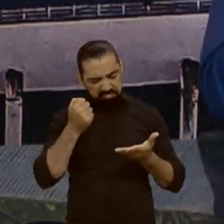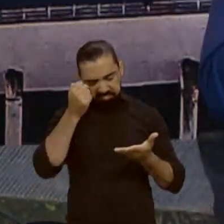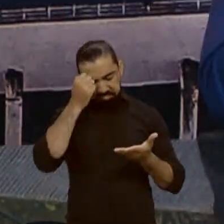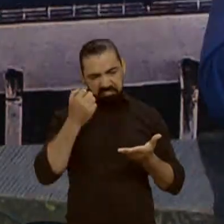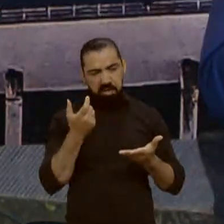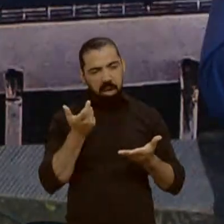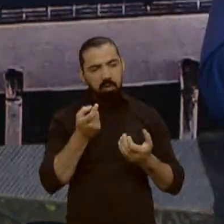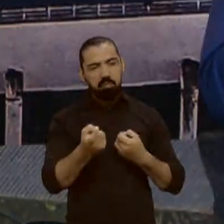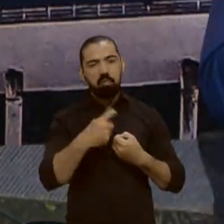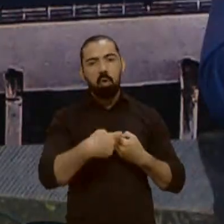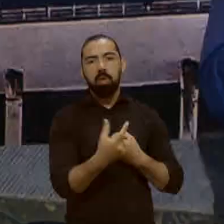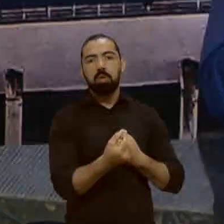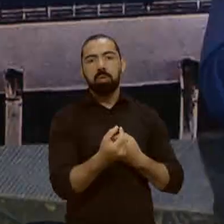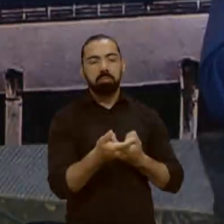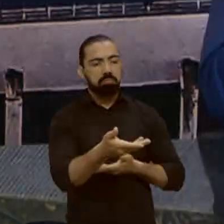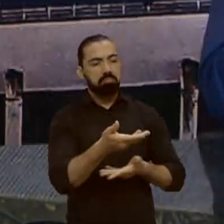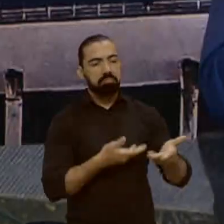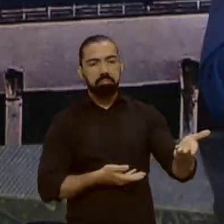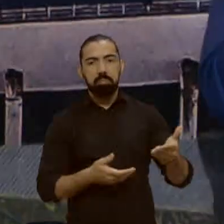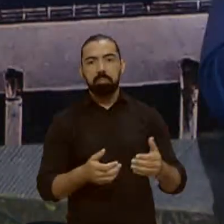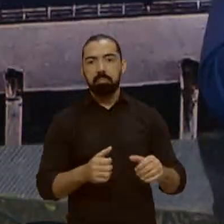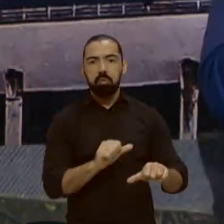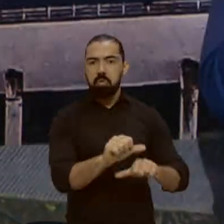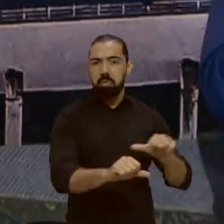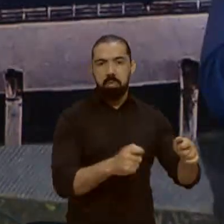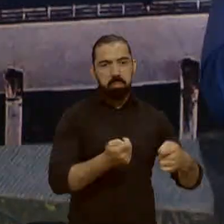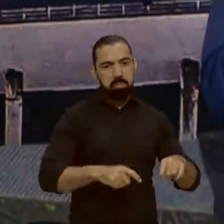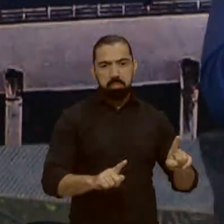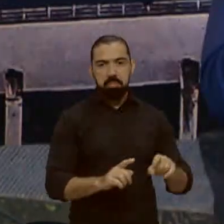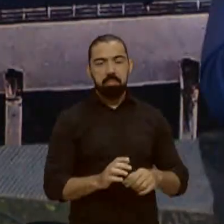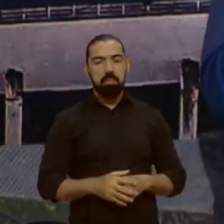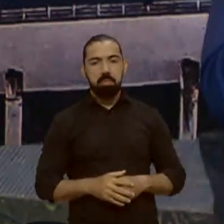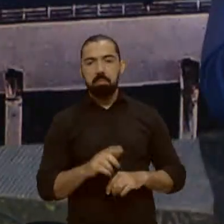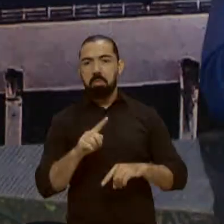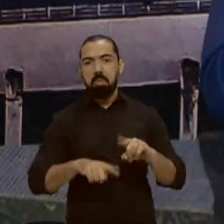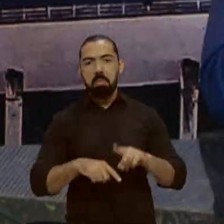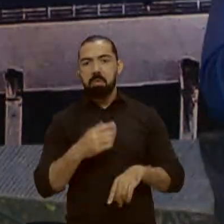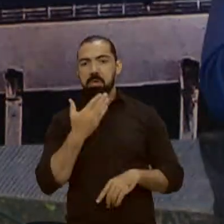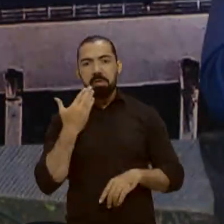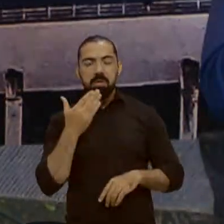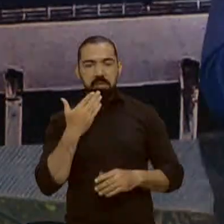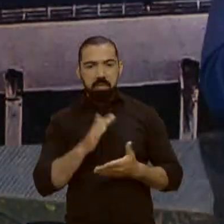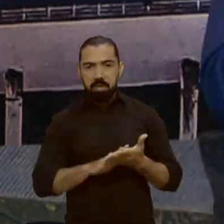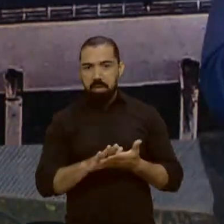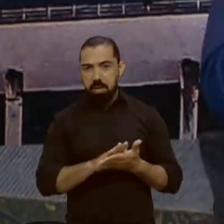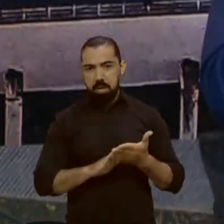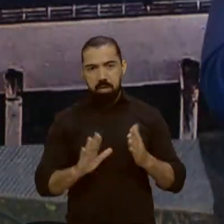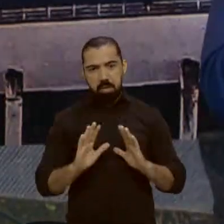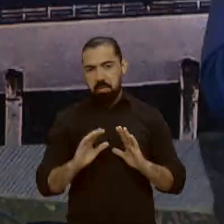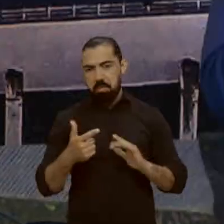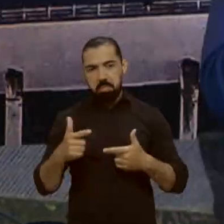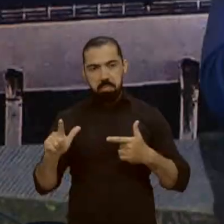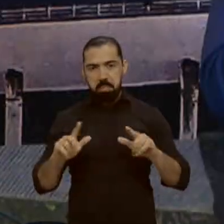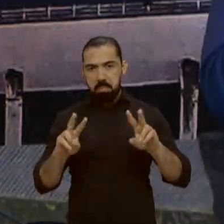de volta. Simplesmente, sem fazer troca, sem que o produto tenha defeito, sem nenhuma outra